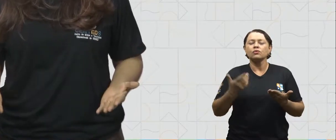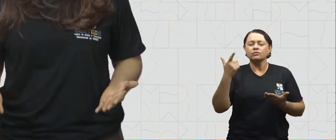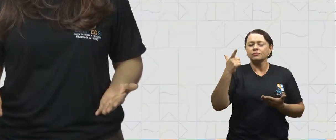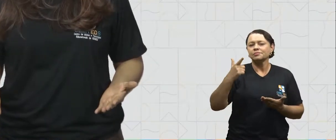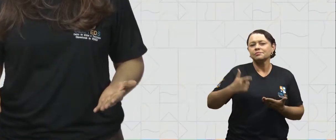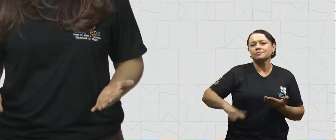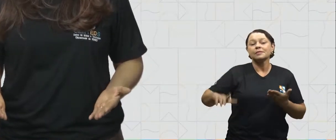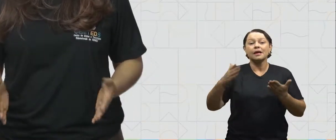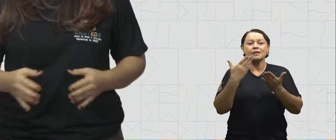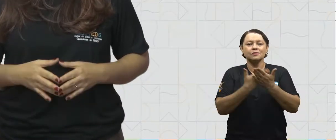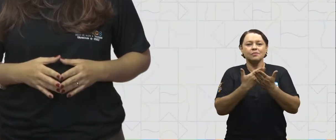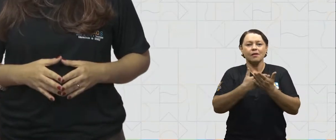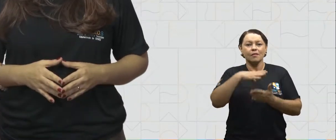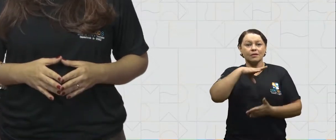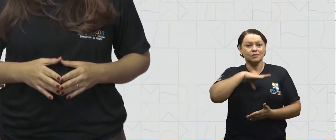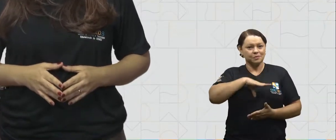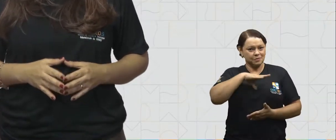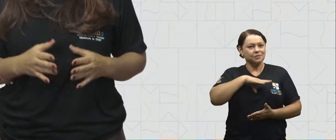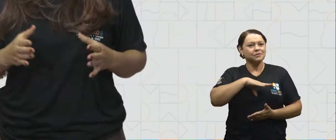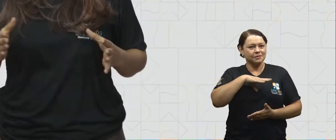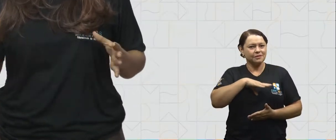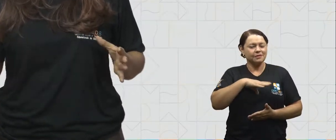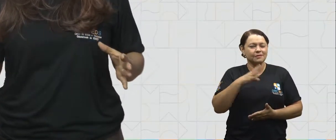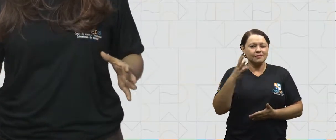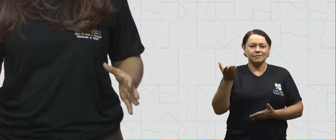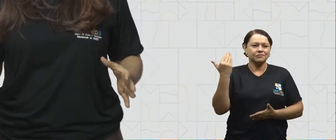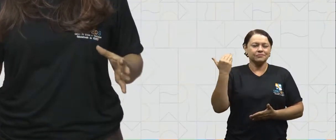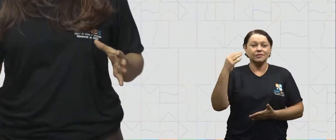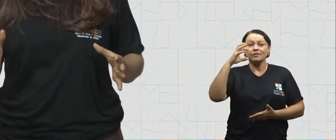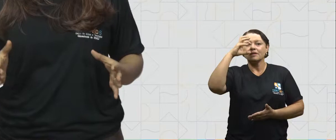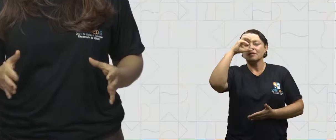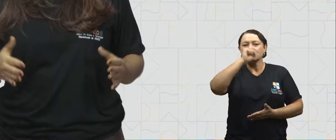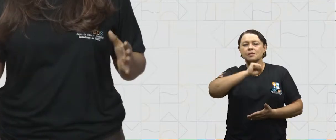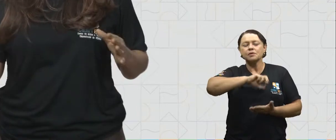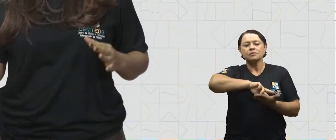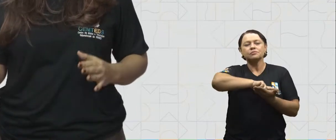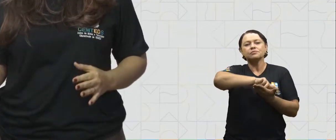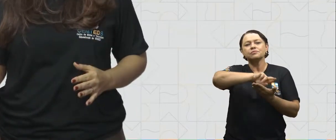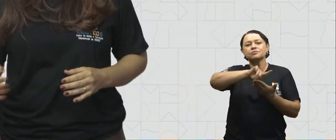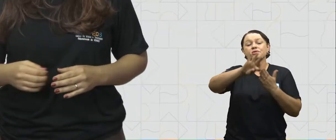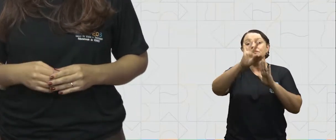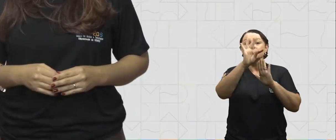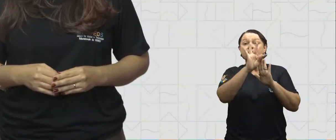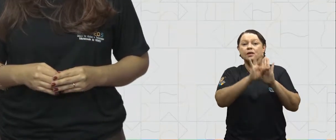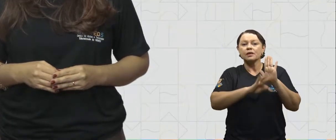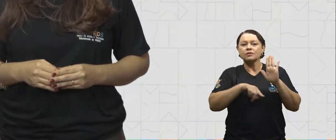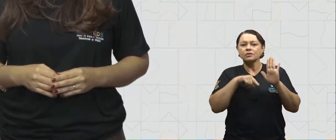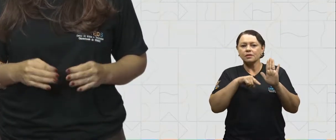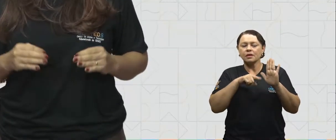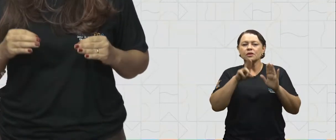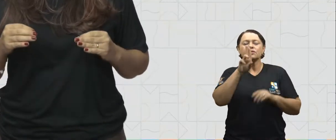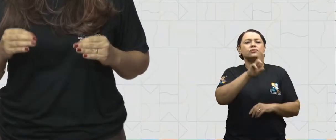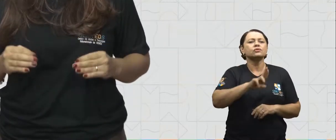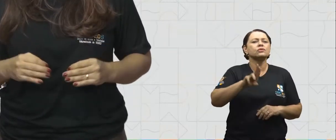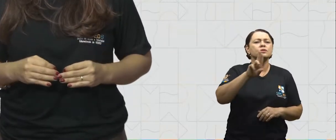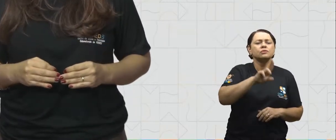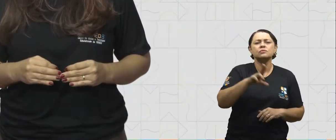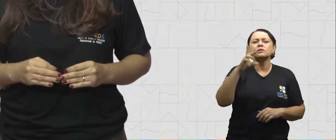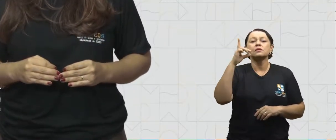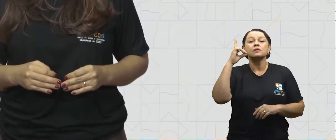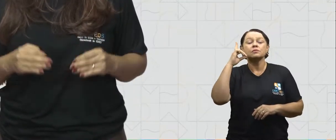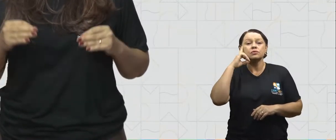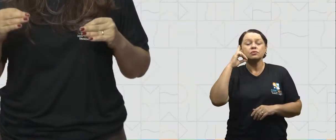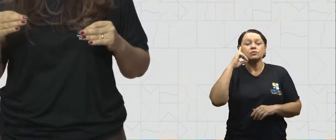uma aula de língua portuguesa. Vamos aprender sobre os diferentes textos que circulam no nosso dia a dia e a